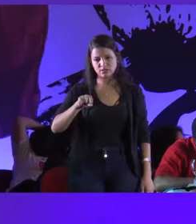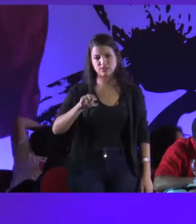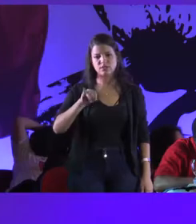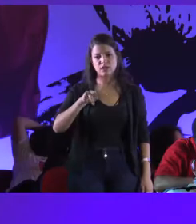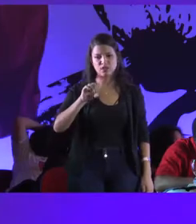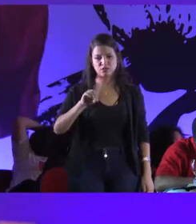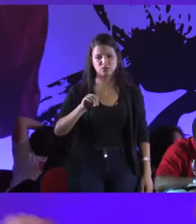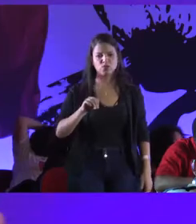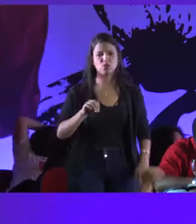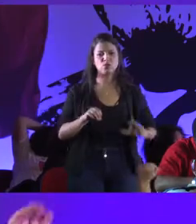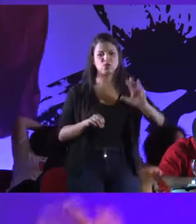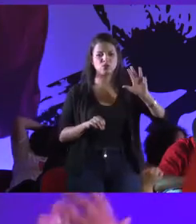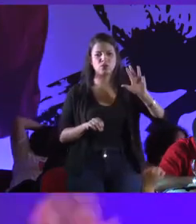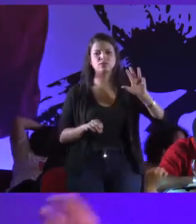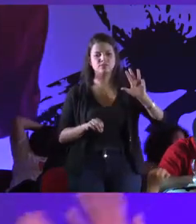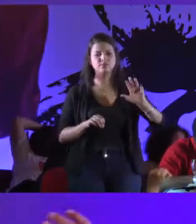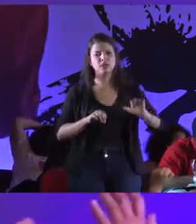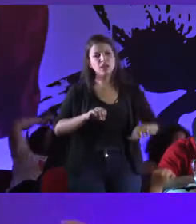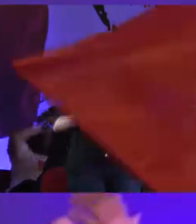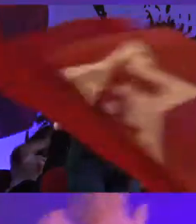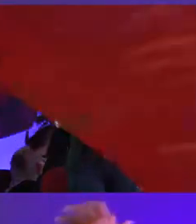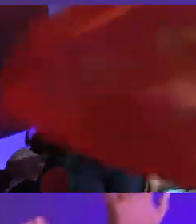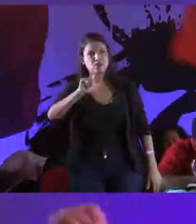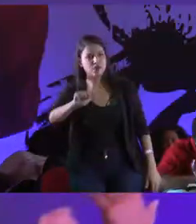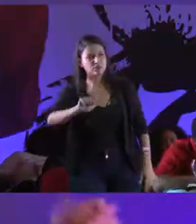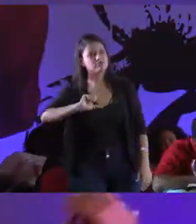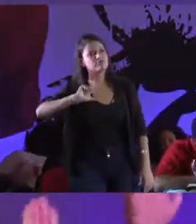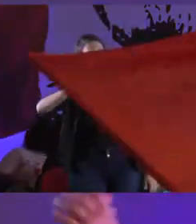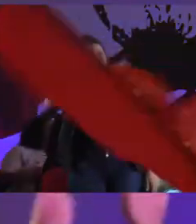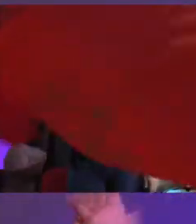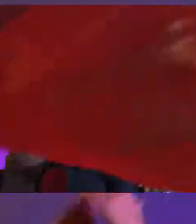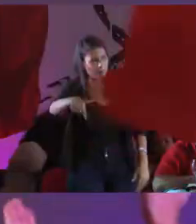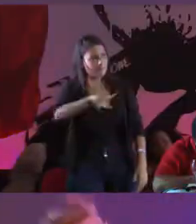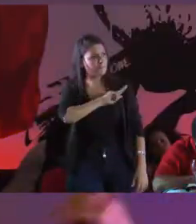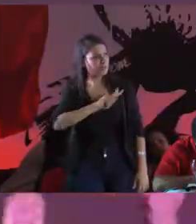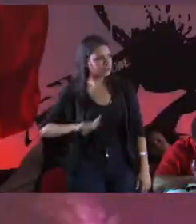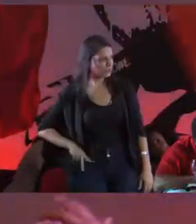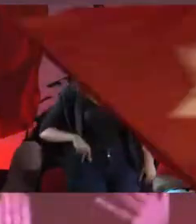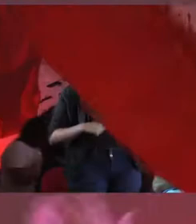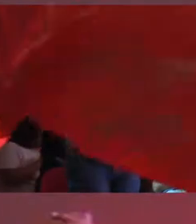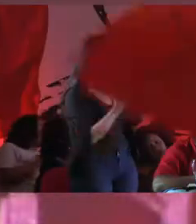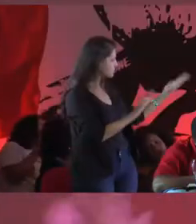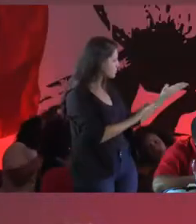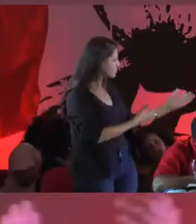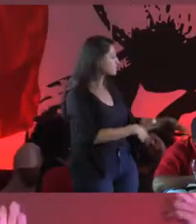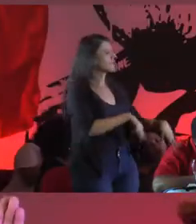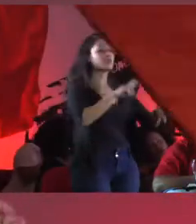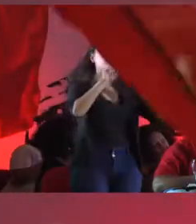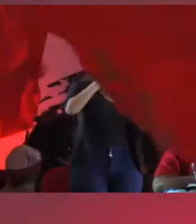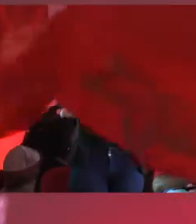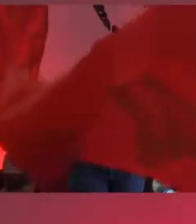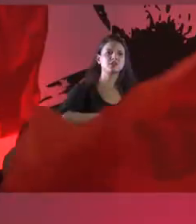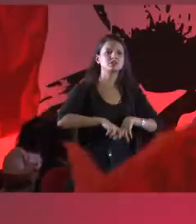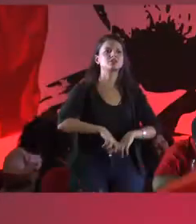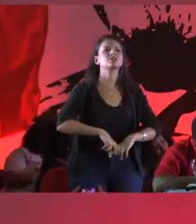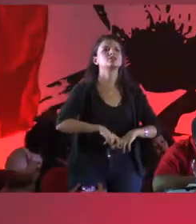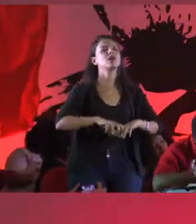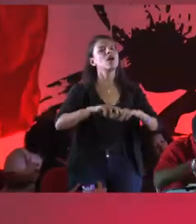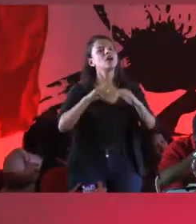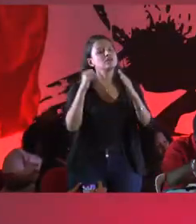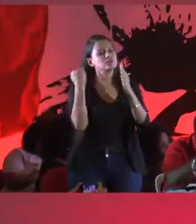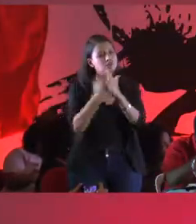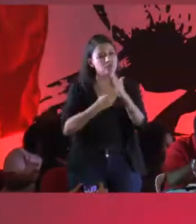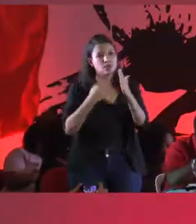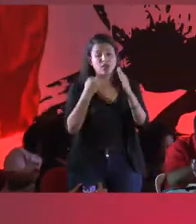Lula da Silva, o próximo presidente da República. Por isso, viva a aguerrida militância do